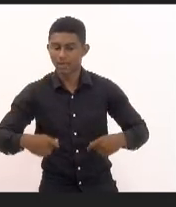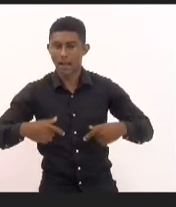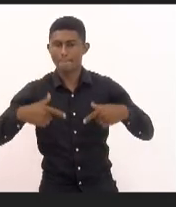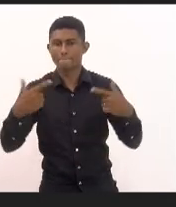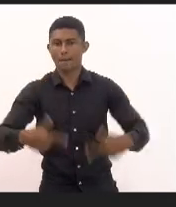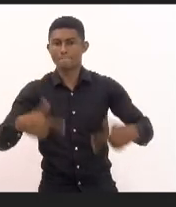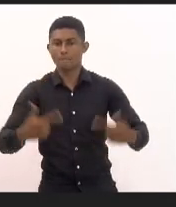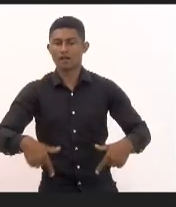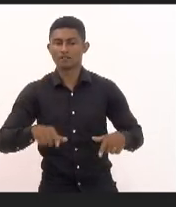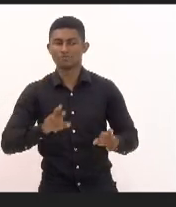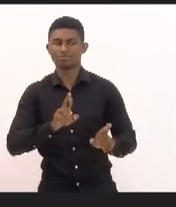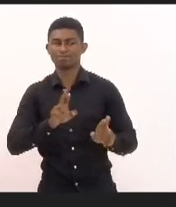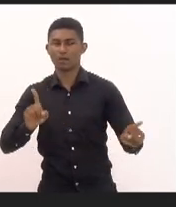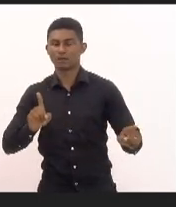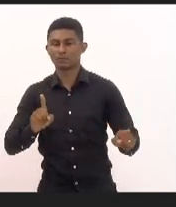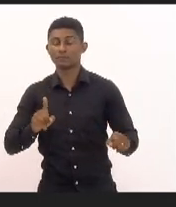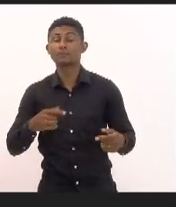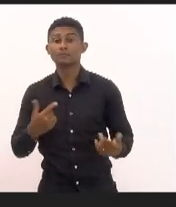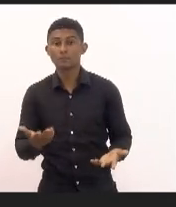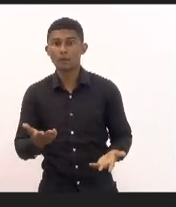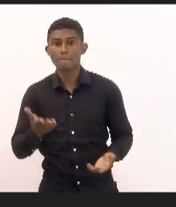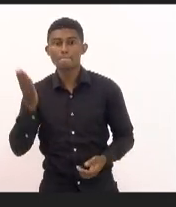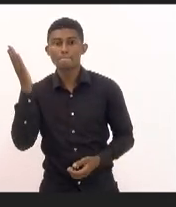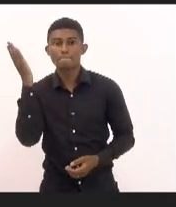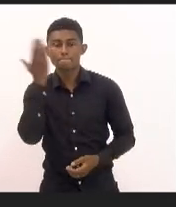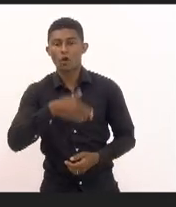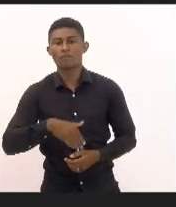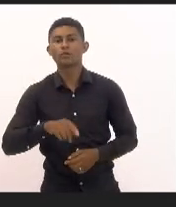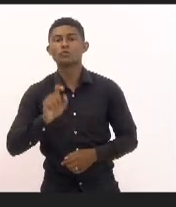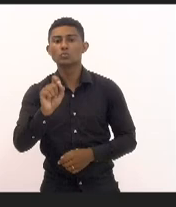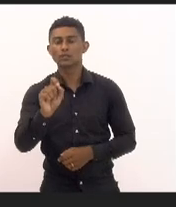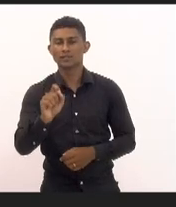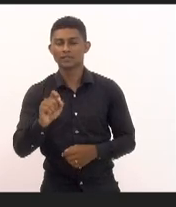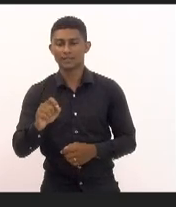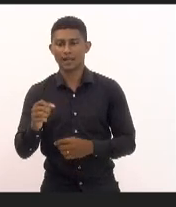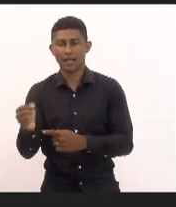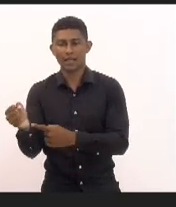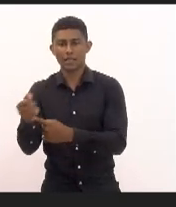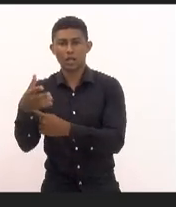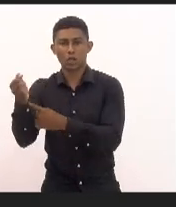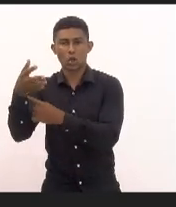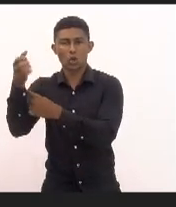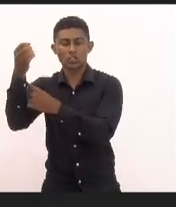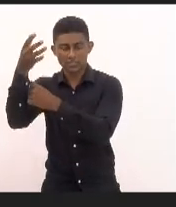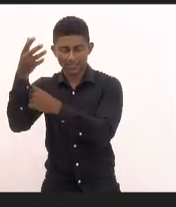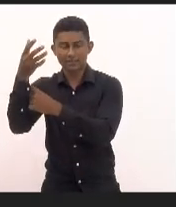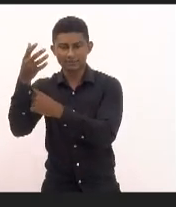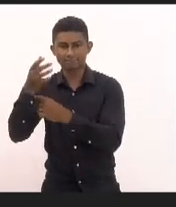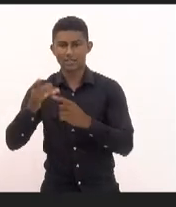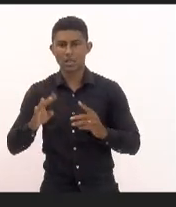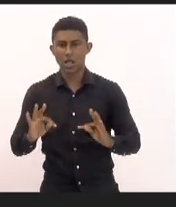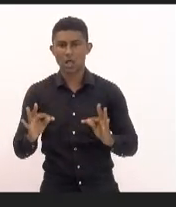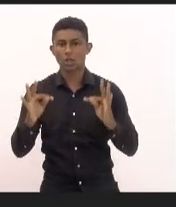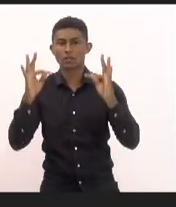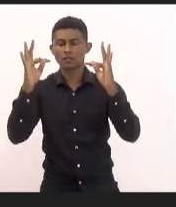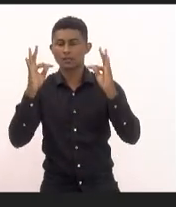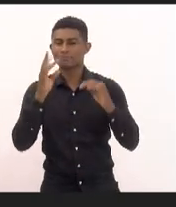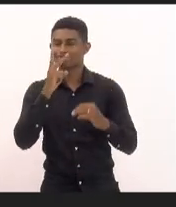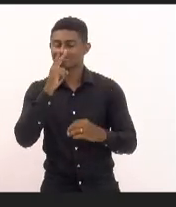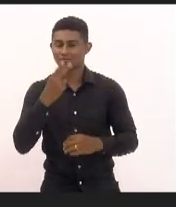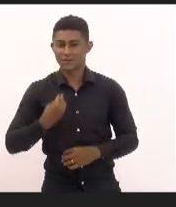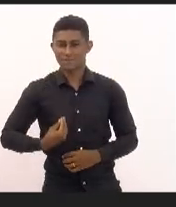o quanto que a tecnologia, ela hoje impacta na vida de todos nós e que é